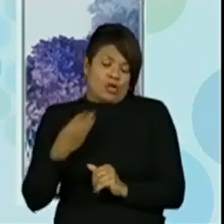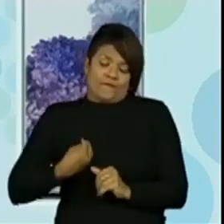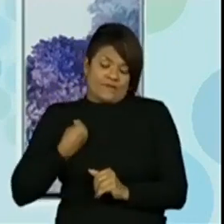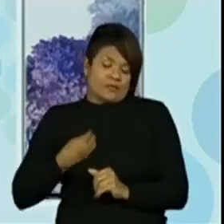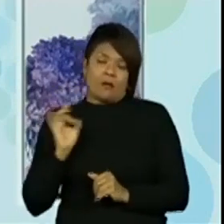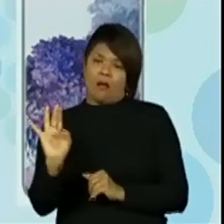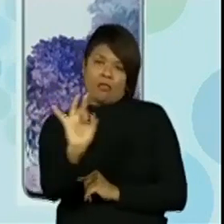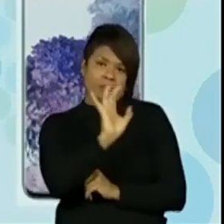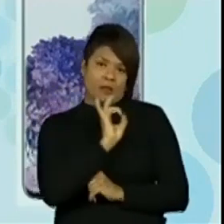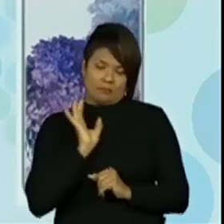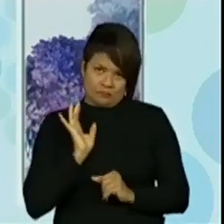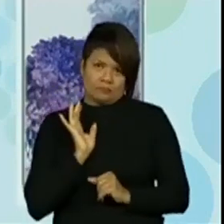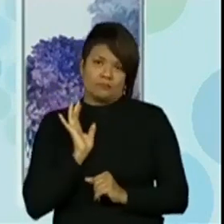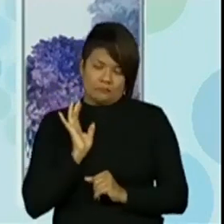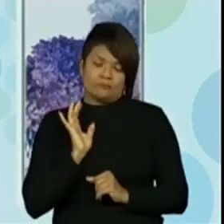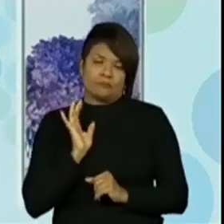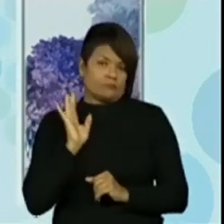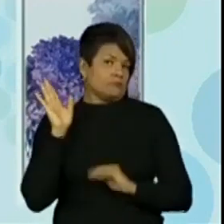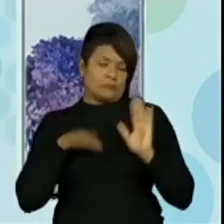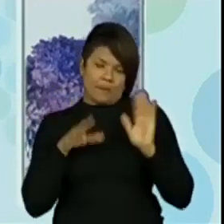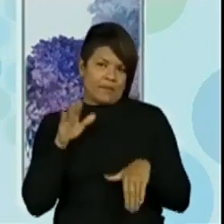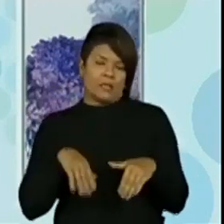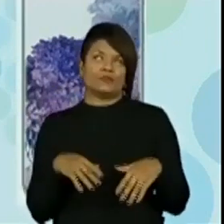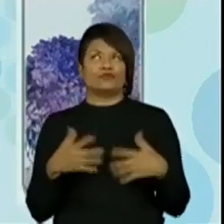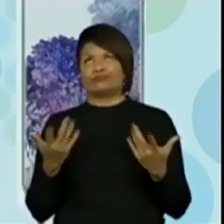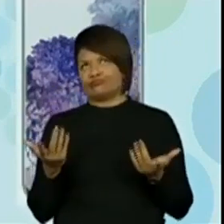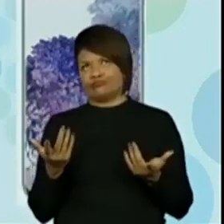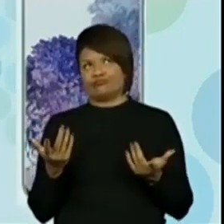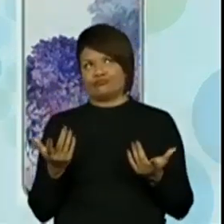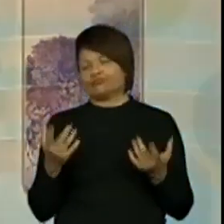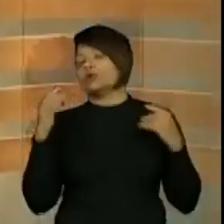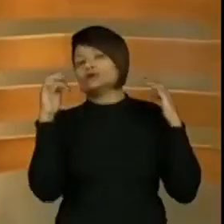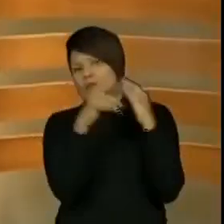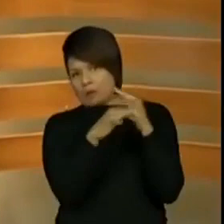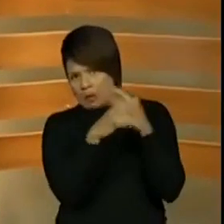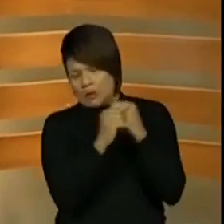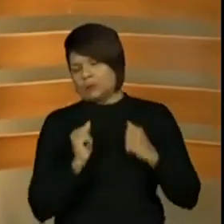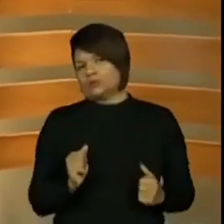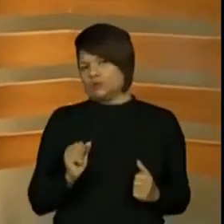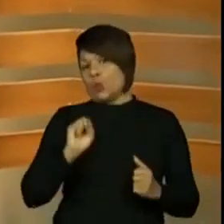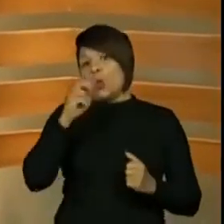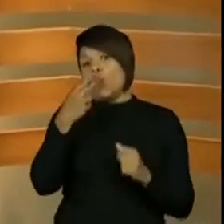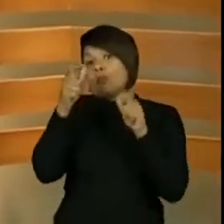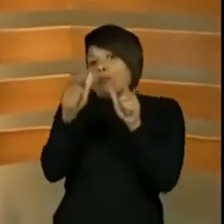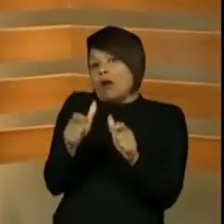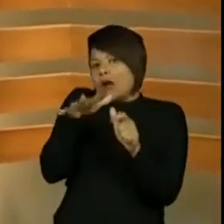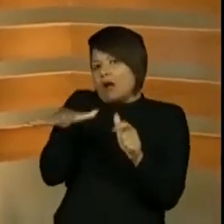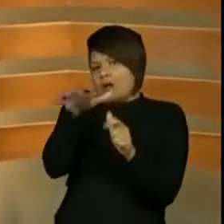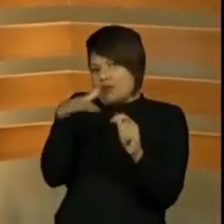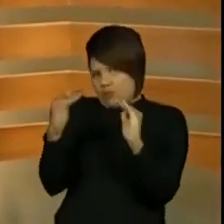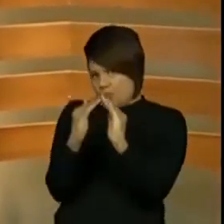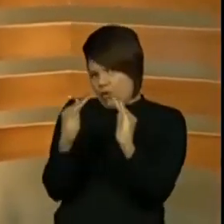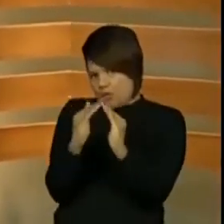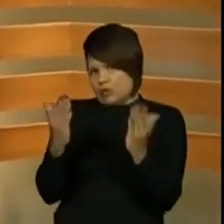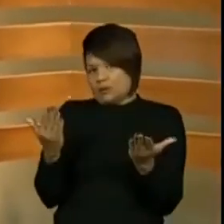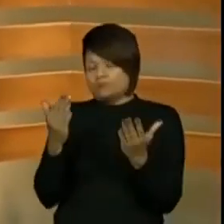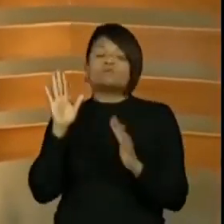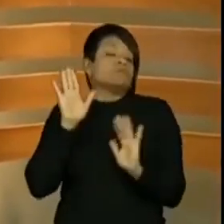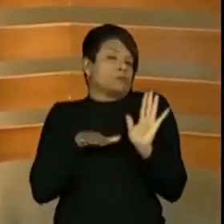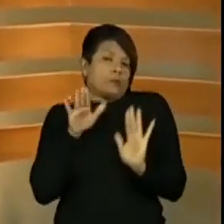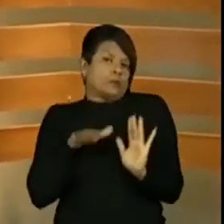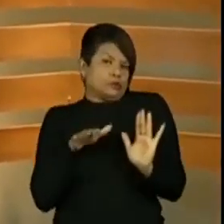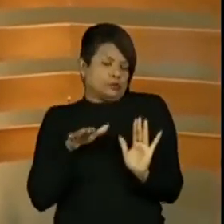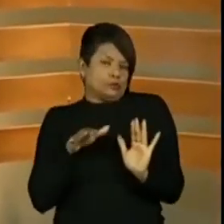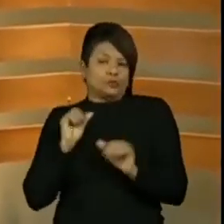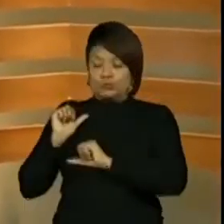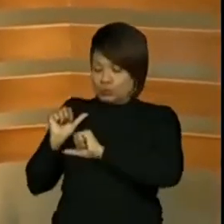acontecem na cidade, no bairro onde a gente vive, tá bom? A gente vai falar de mudanças e permanências,